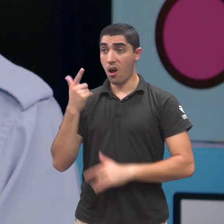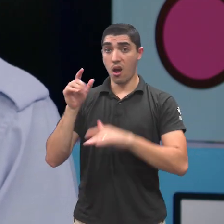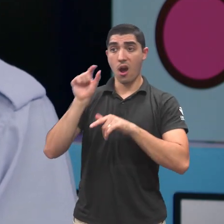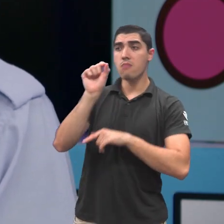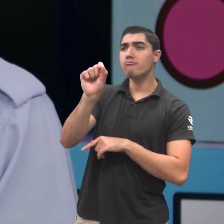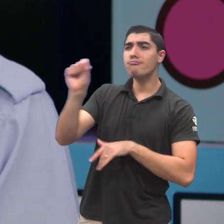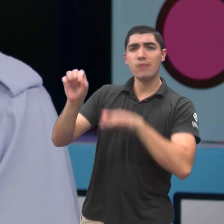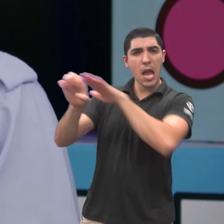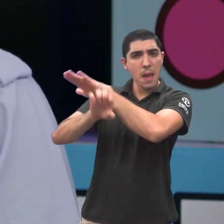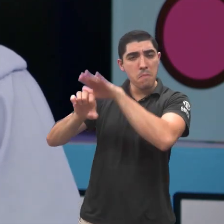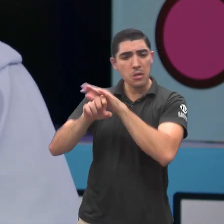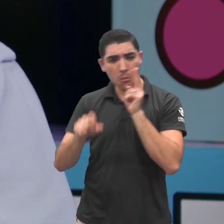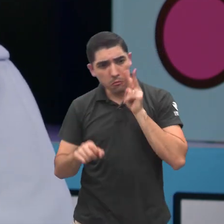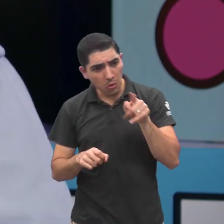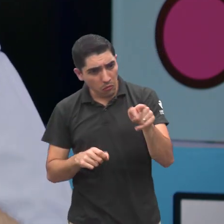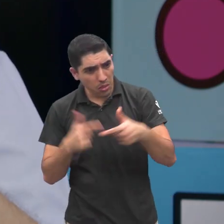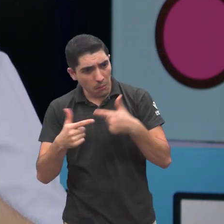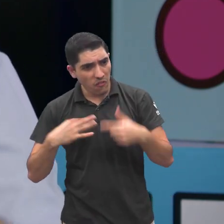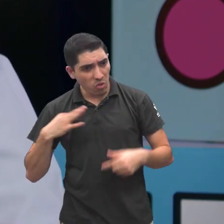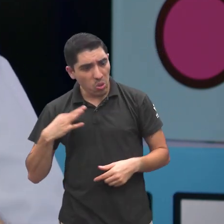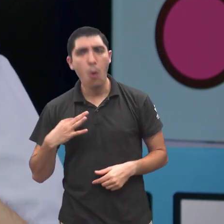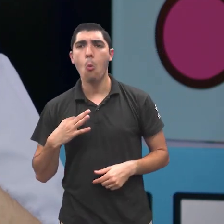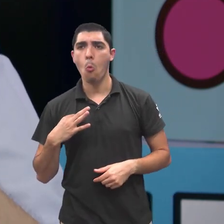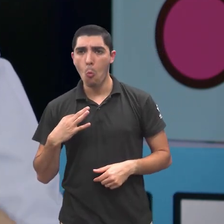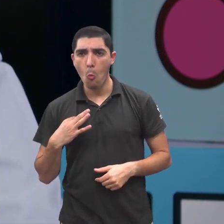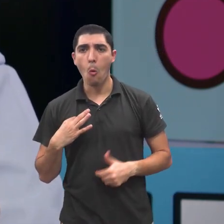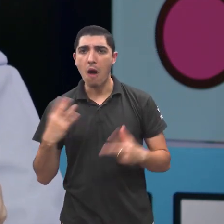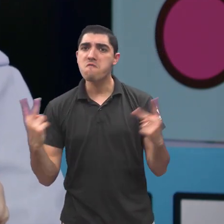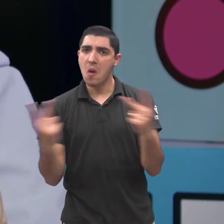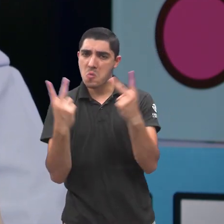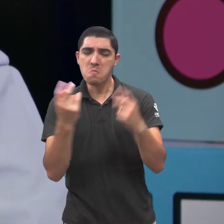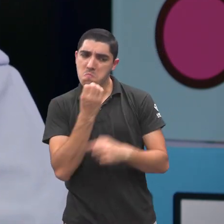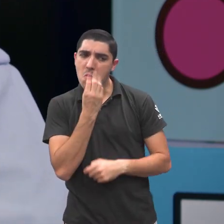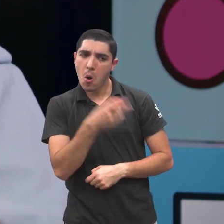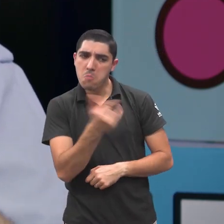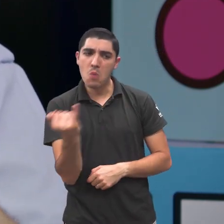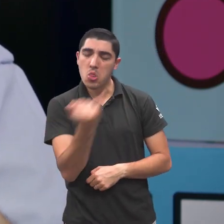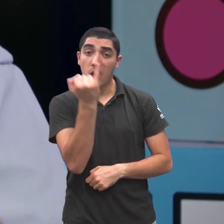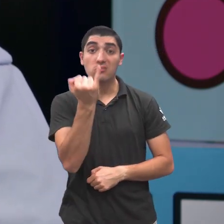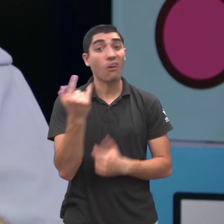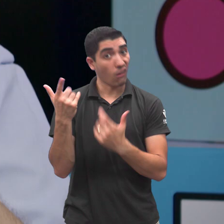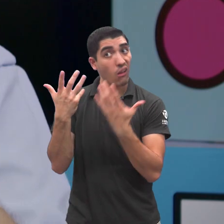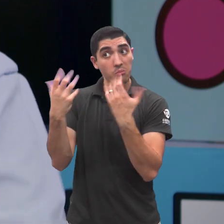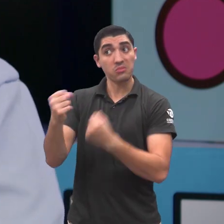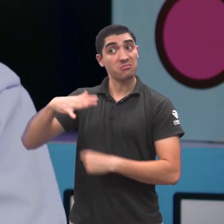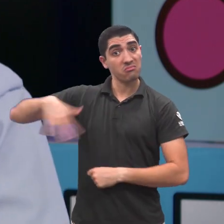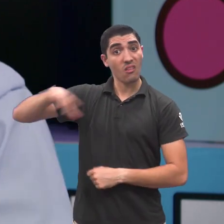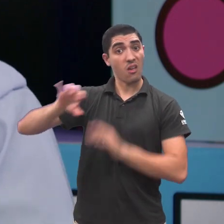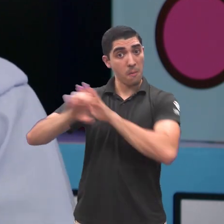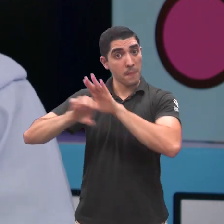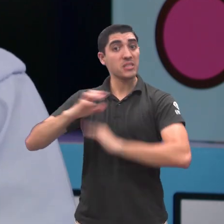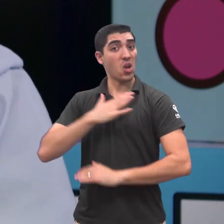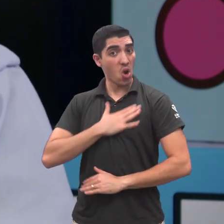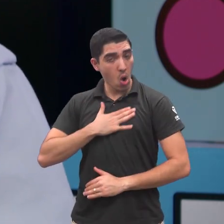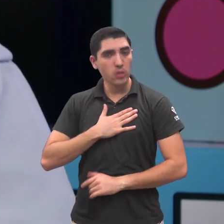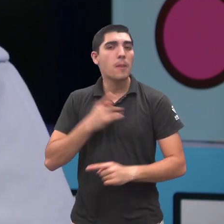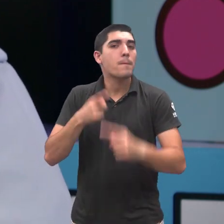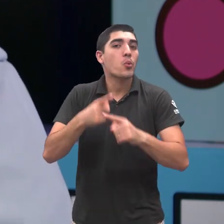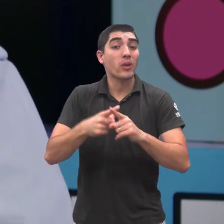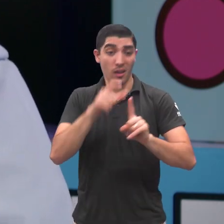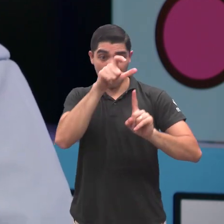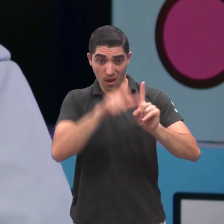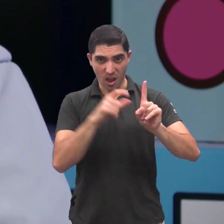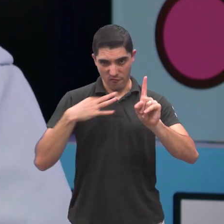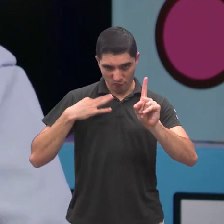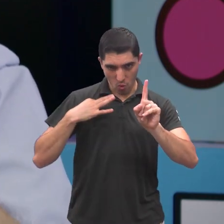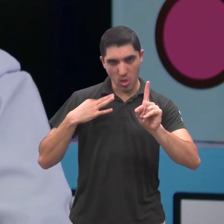pelas empresas. É verdade. Porque demonstra que aquela pessoa que faz um trabalho voluntário é uma pessoa que sabe trabalhar em equipe, é uma